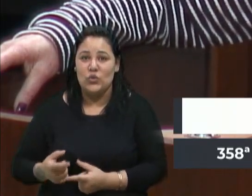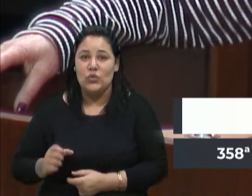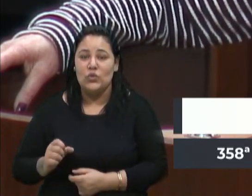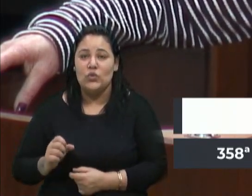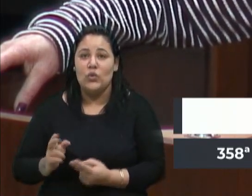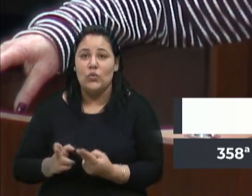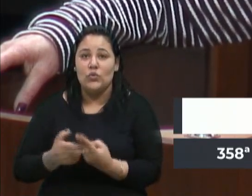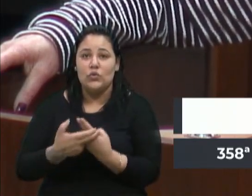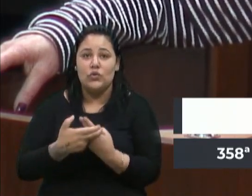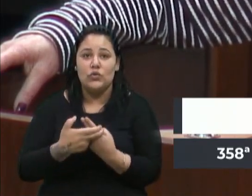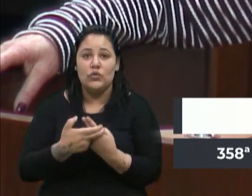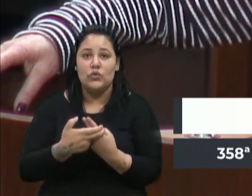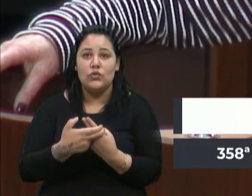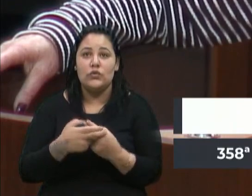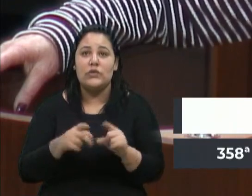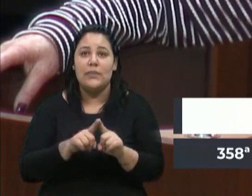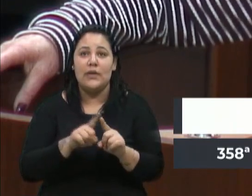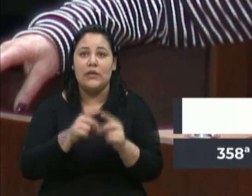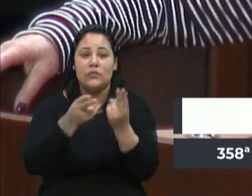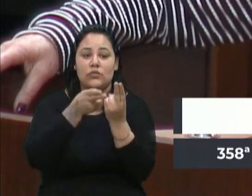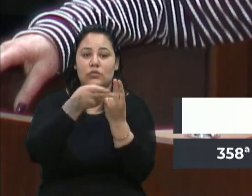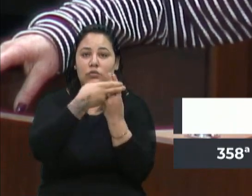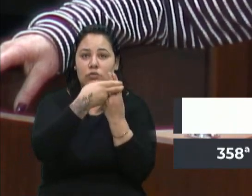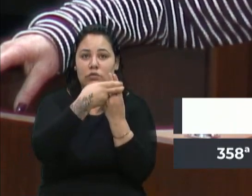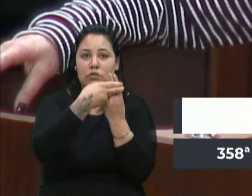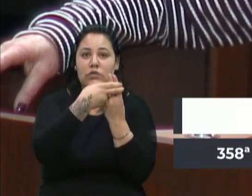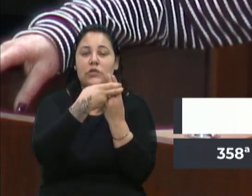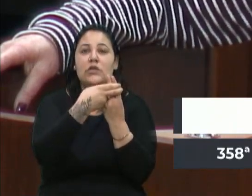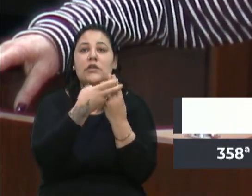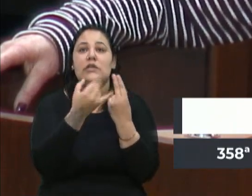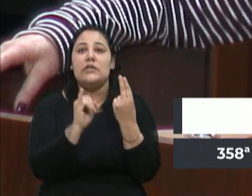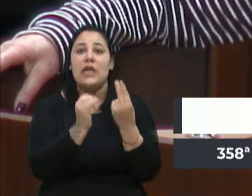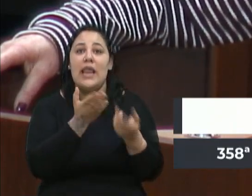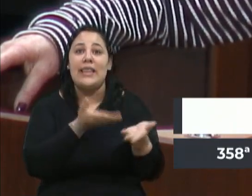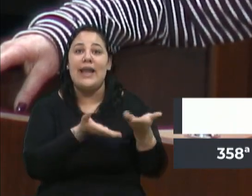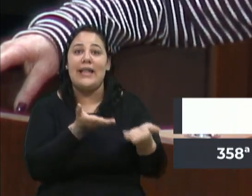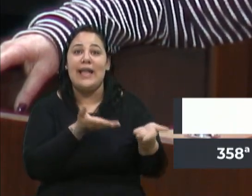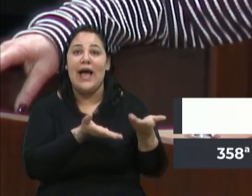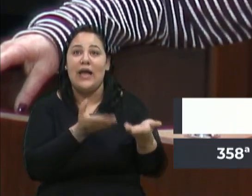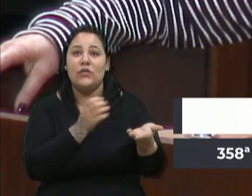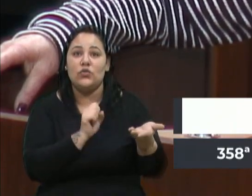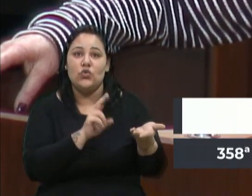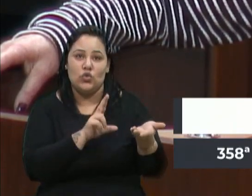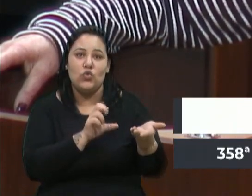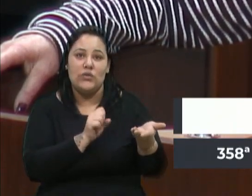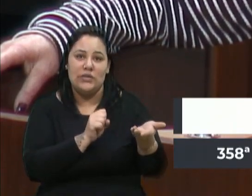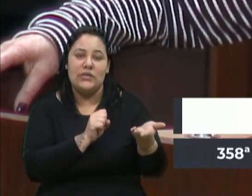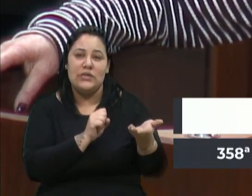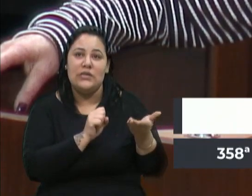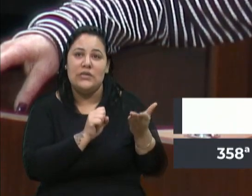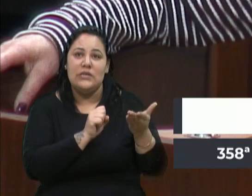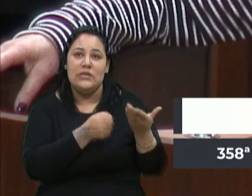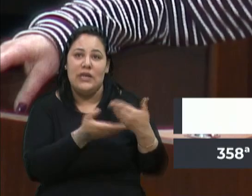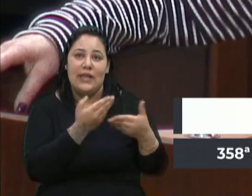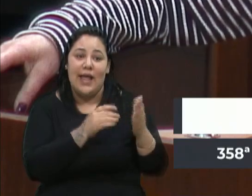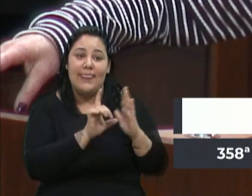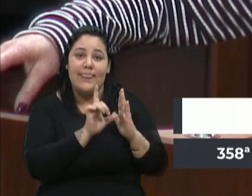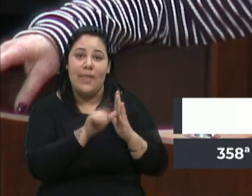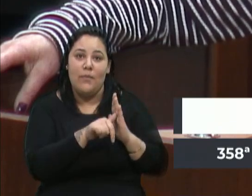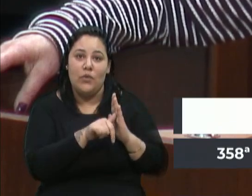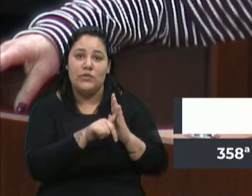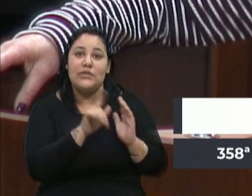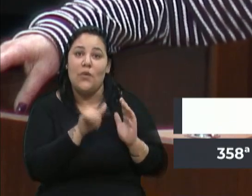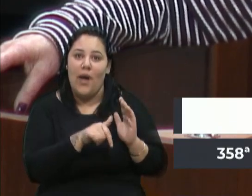SUS do que se ele for tratado posteriormente. Então, é uma questão de